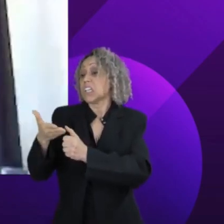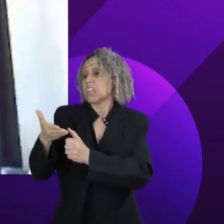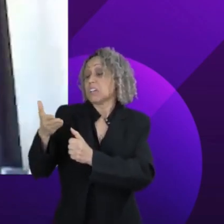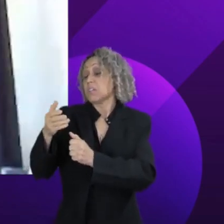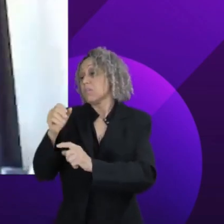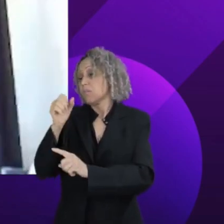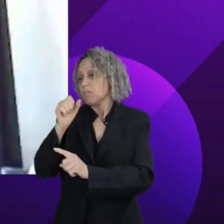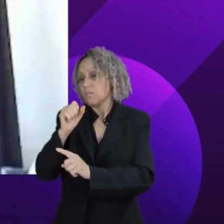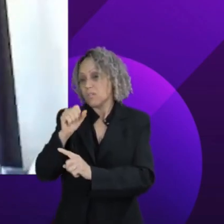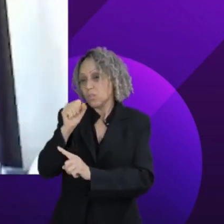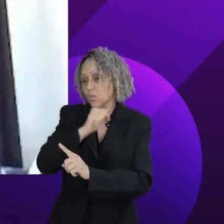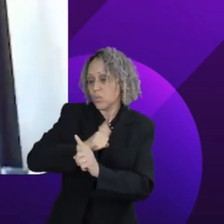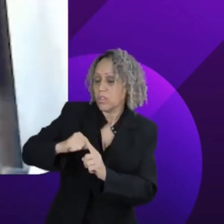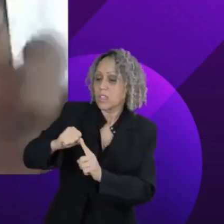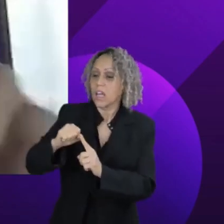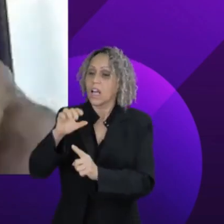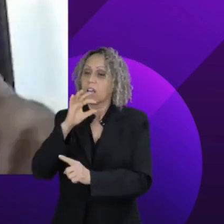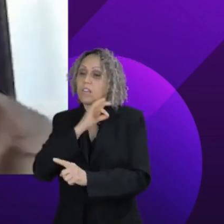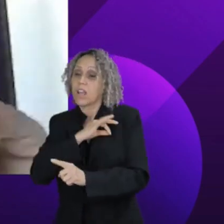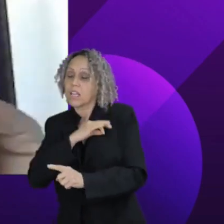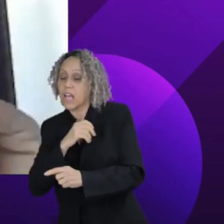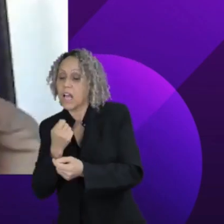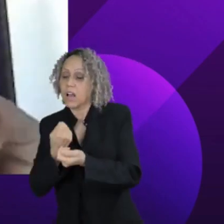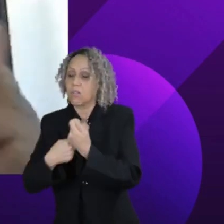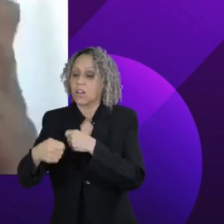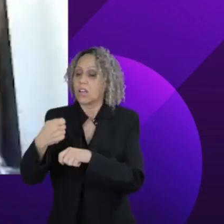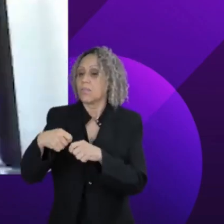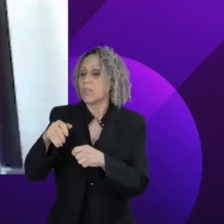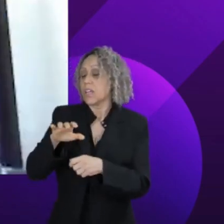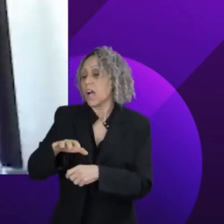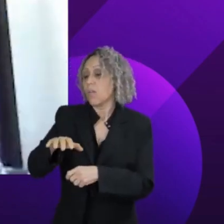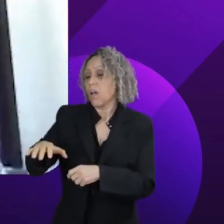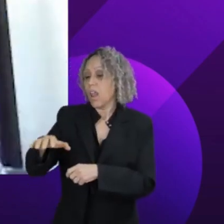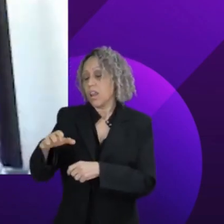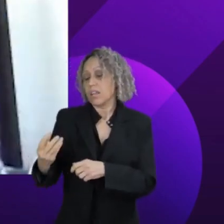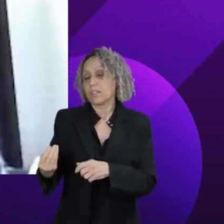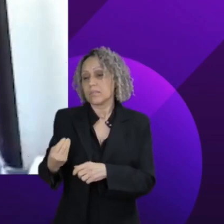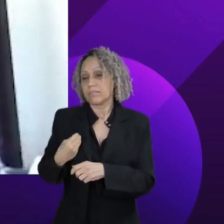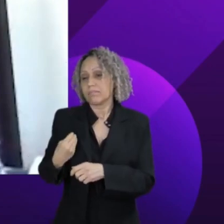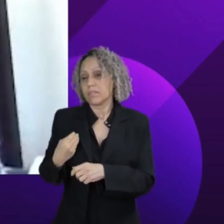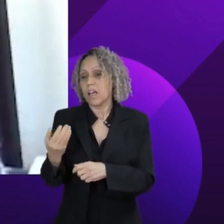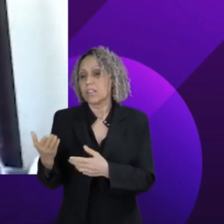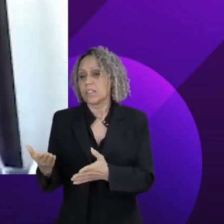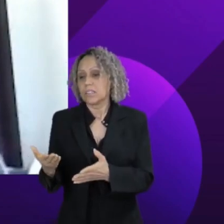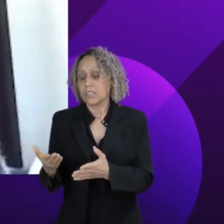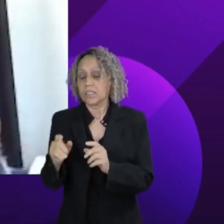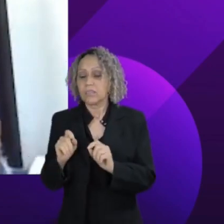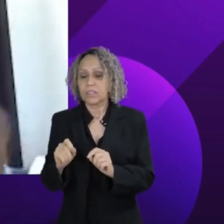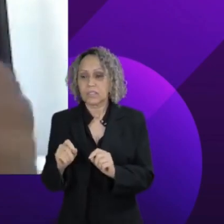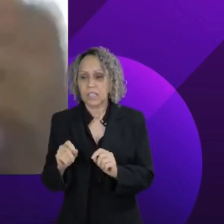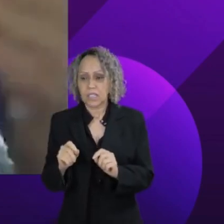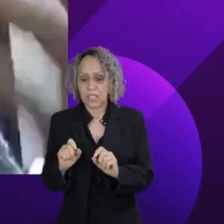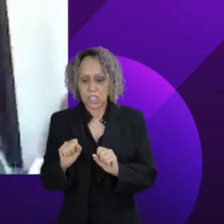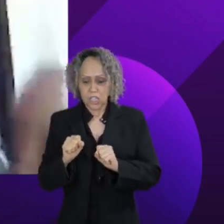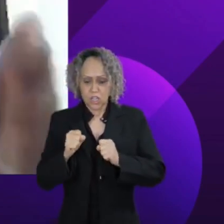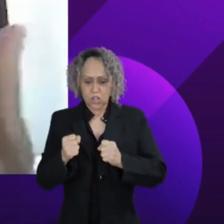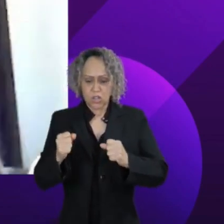salarial ou em que faixa econômica essa pessoa está, a gente combate a